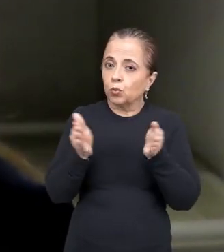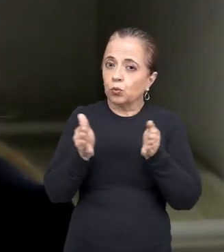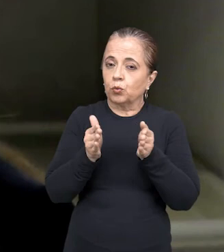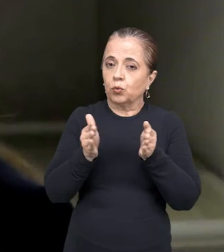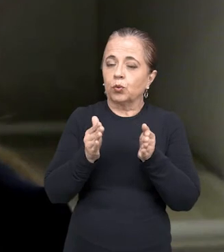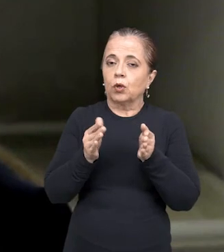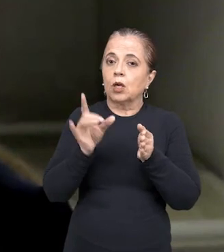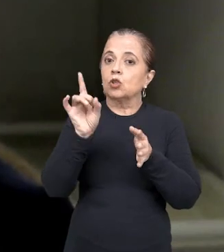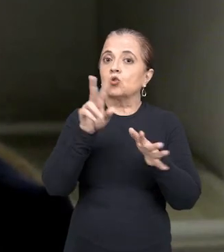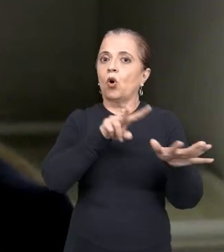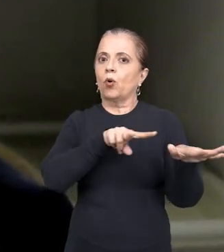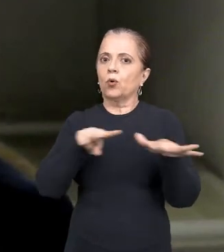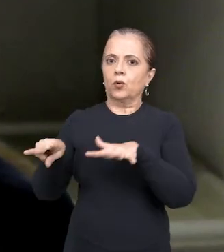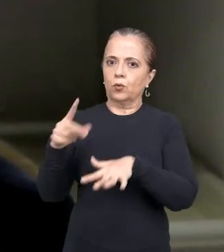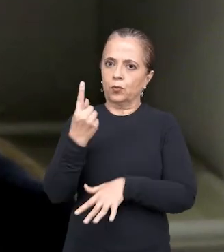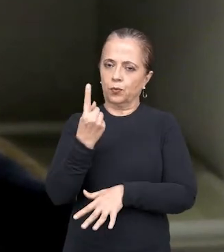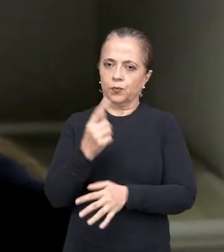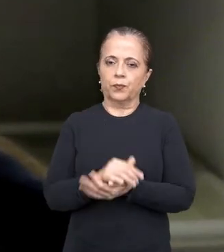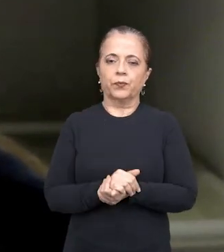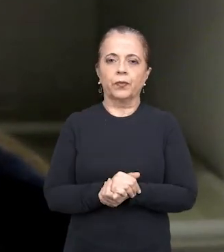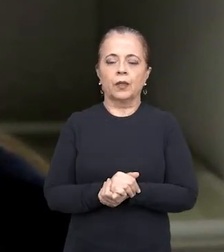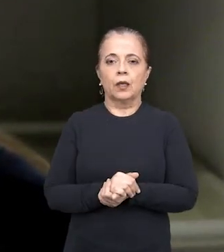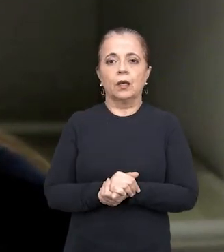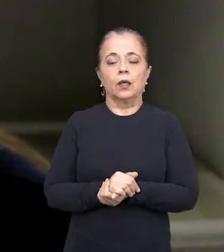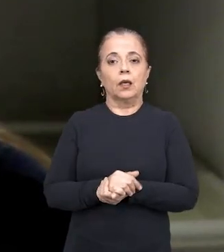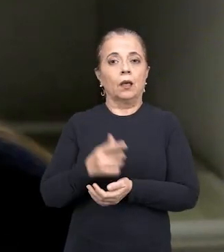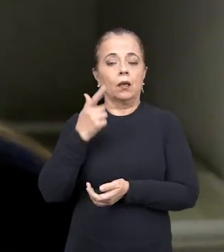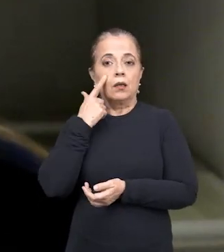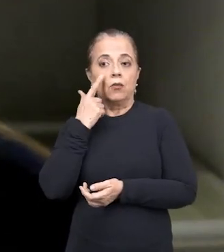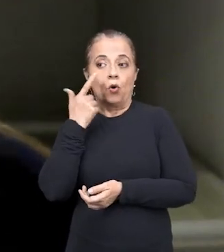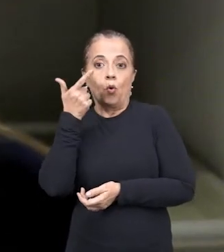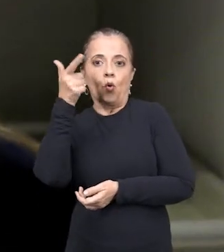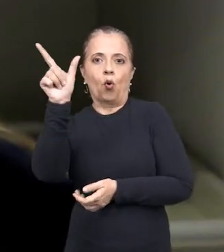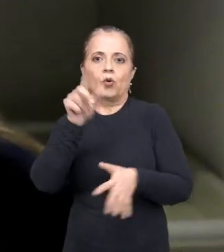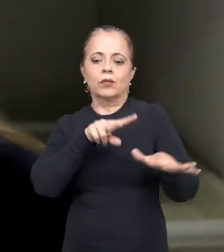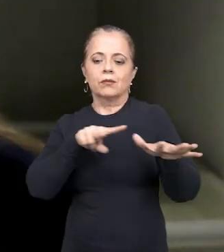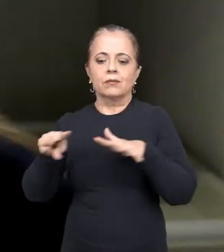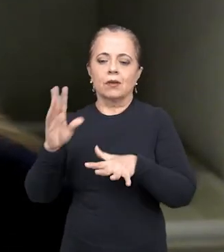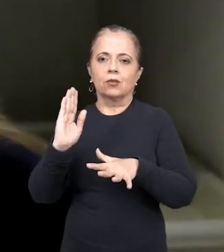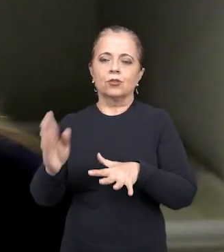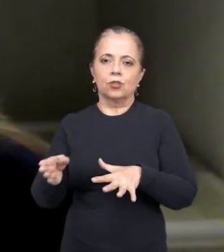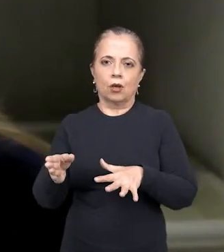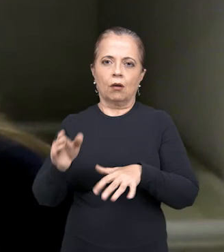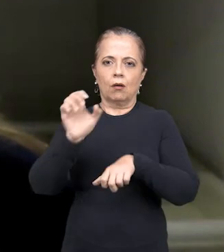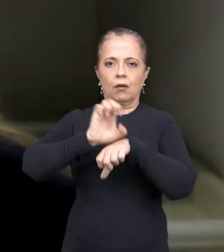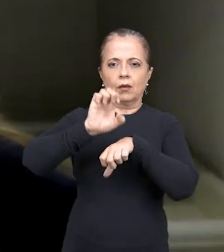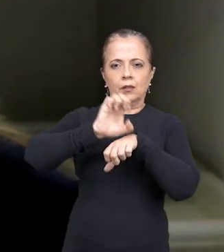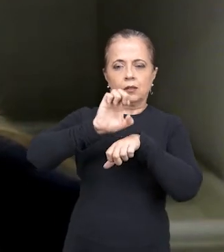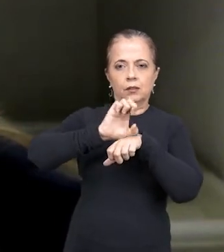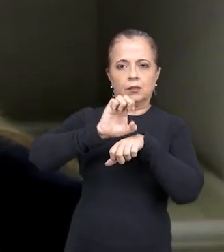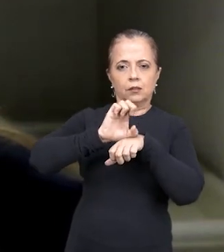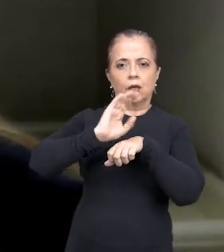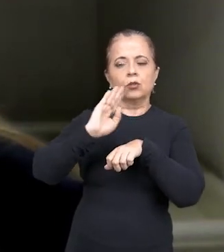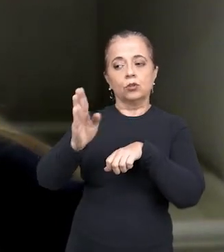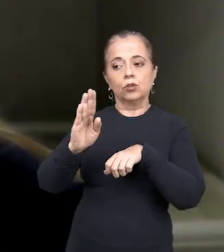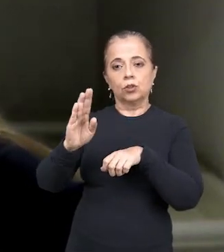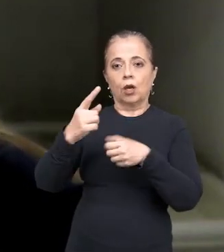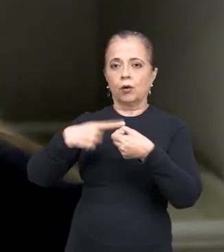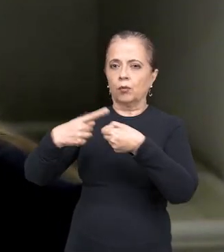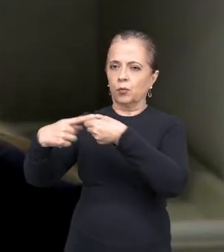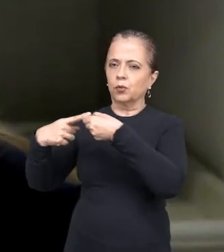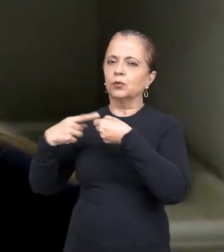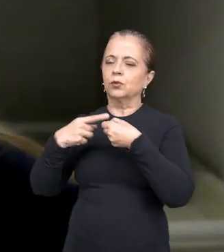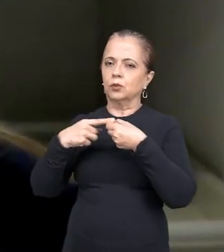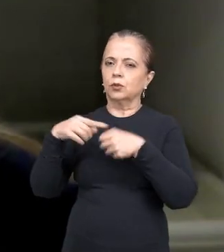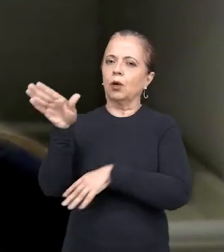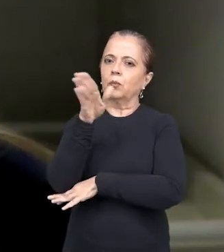bastante curto, porque durou apenas uma semana, tendo em vista que na outra semana já o Estado reclassificou